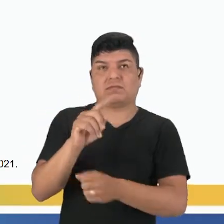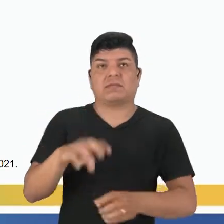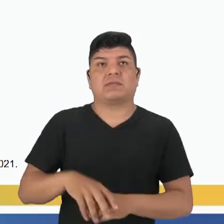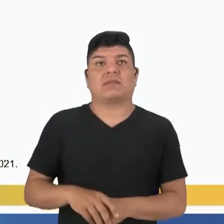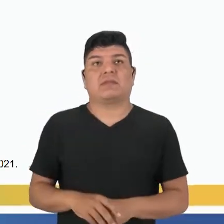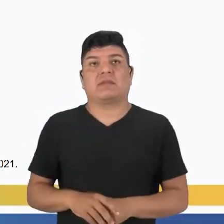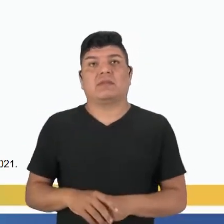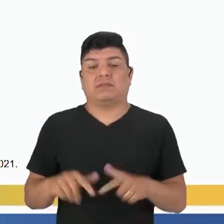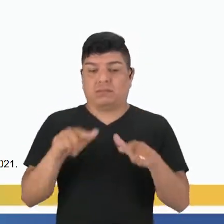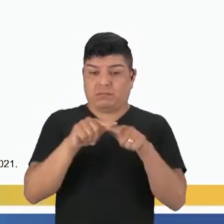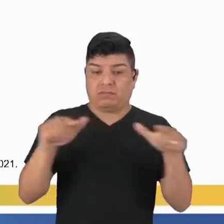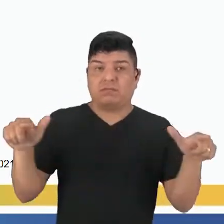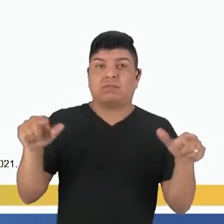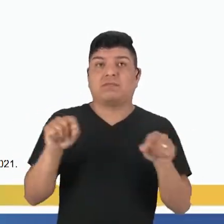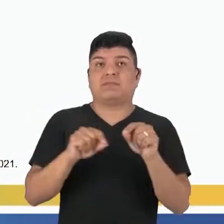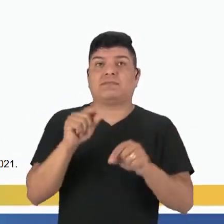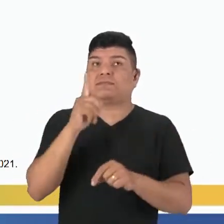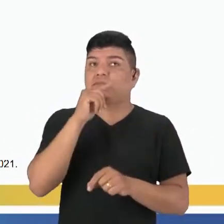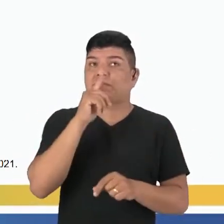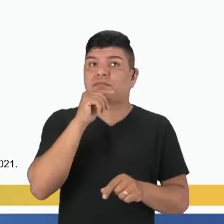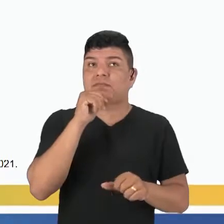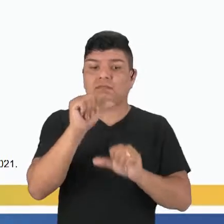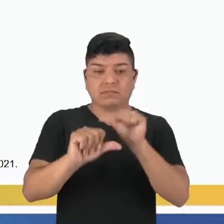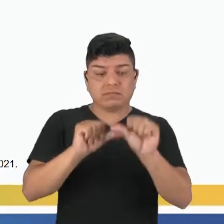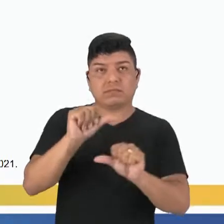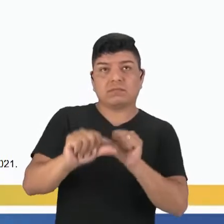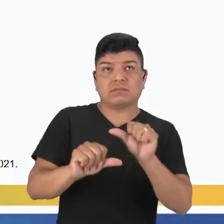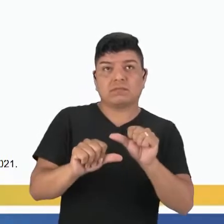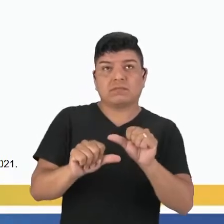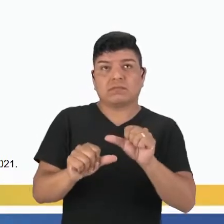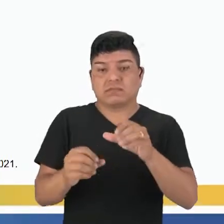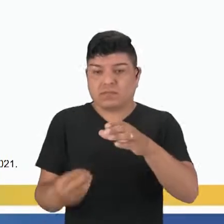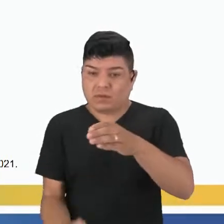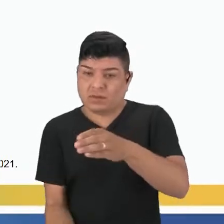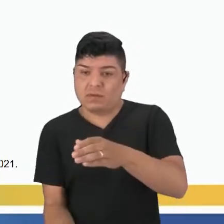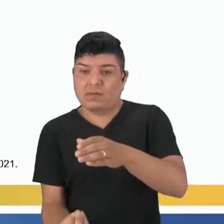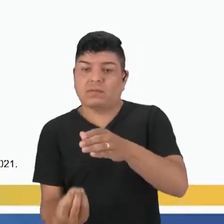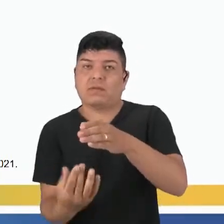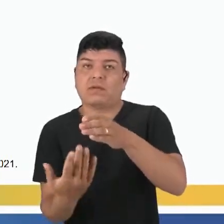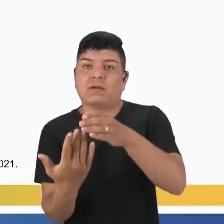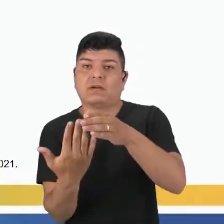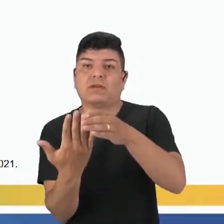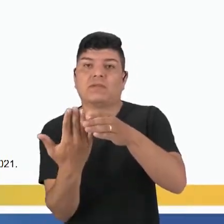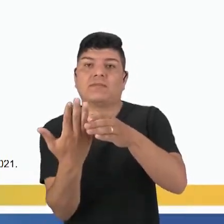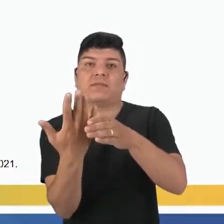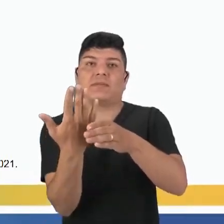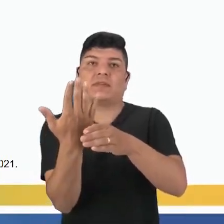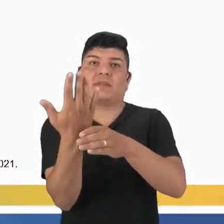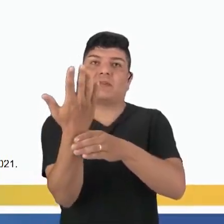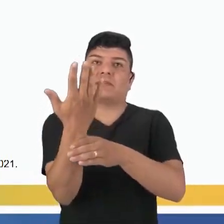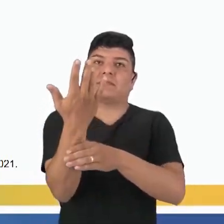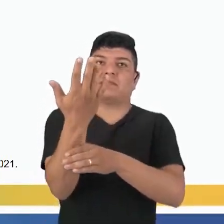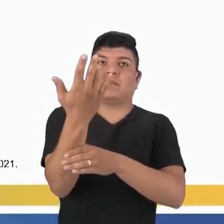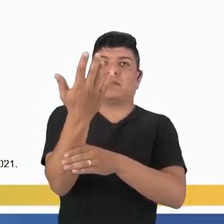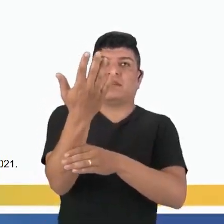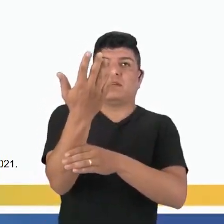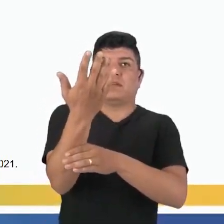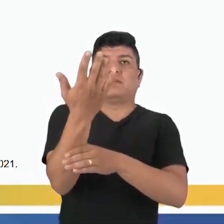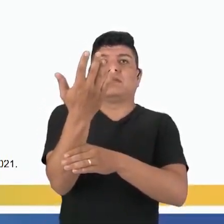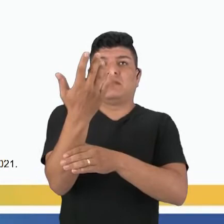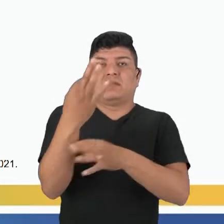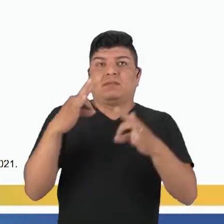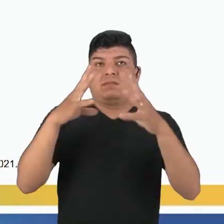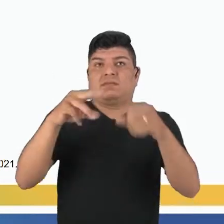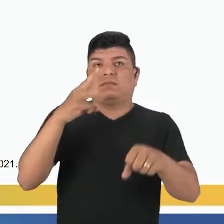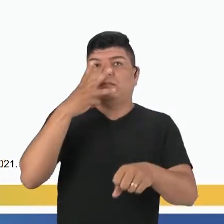E para limpeza eles colocam a água no sentido inverso, ela vem de dentro para fora. Olha só essa casca de sujeira descolando, a água fica